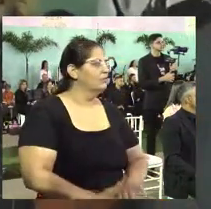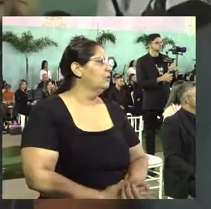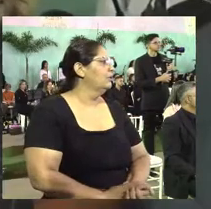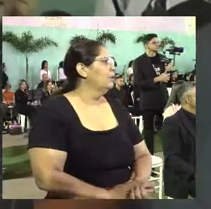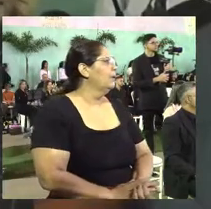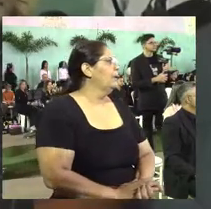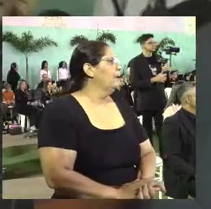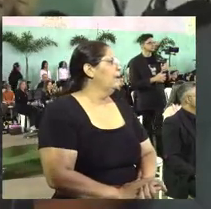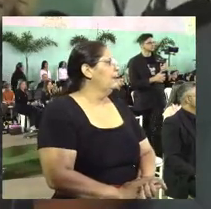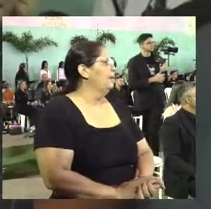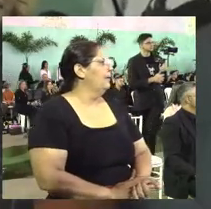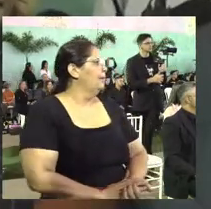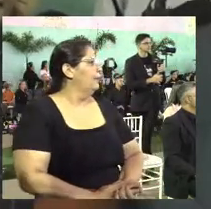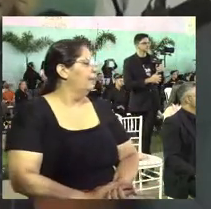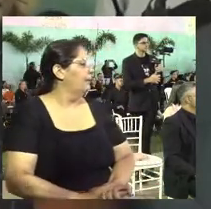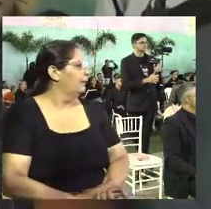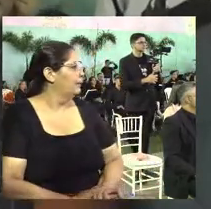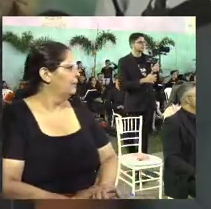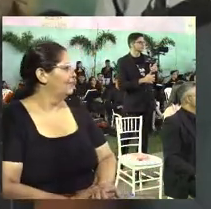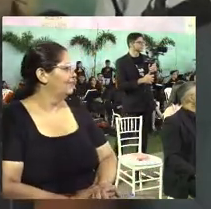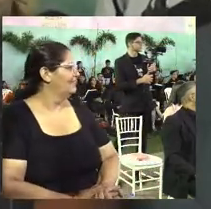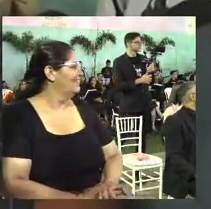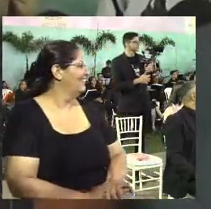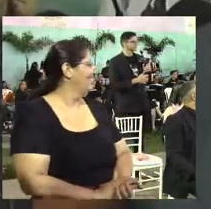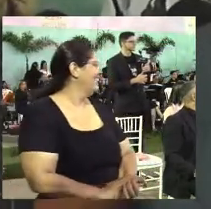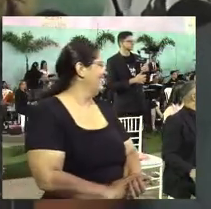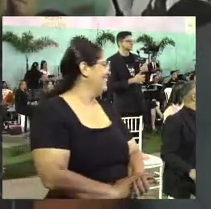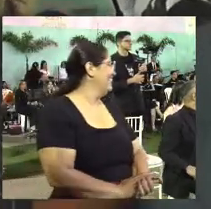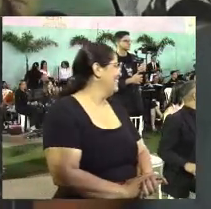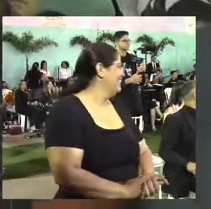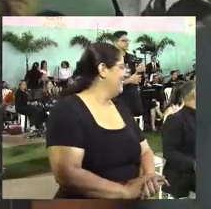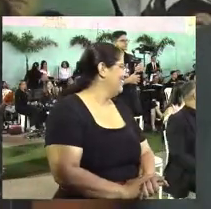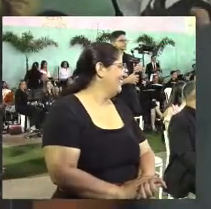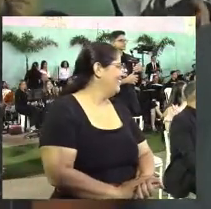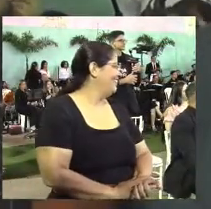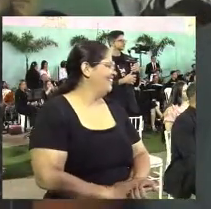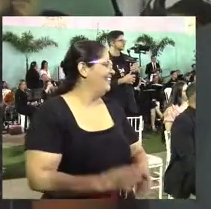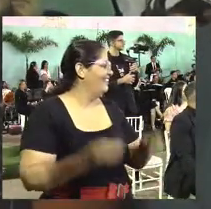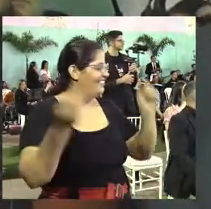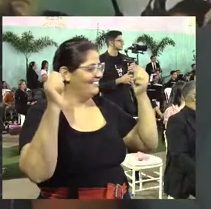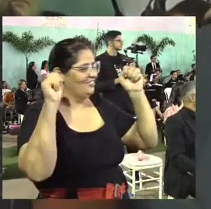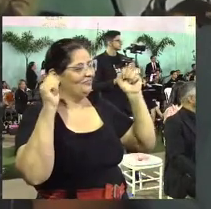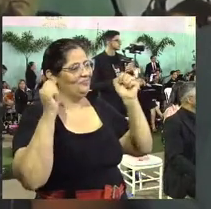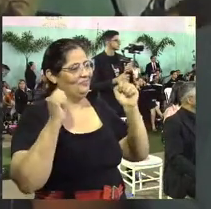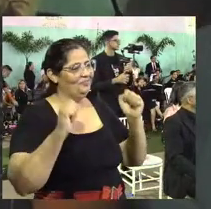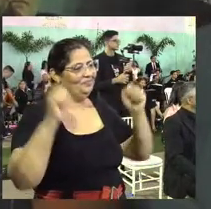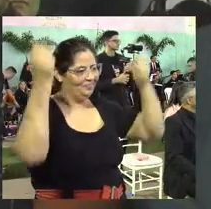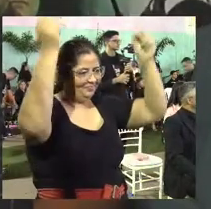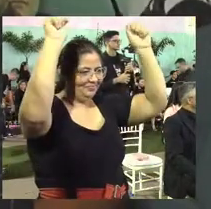um mestre pastor Então vai emendar vai dar dois certinho aleluia